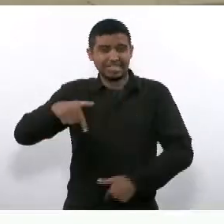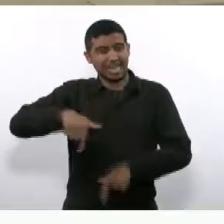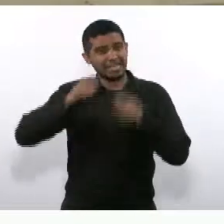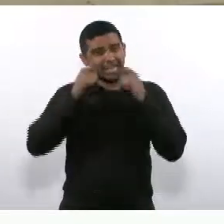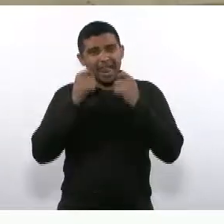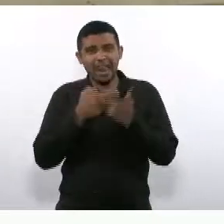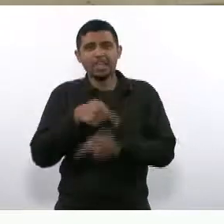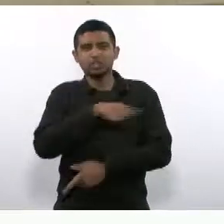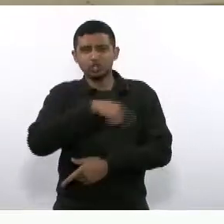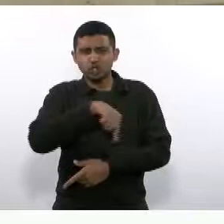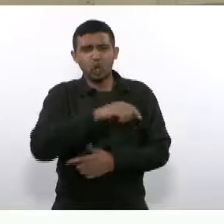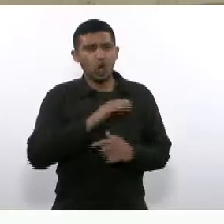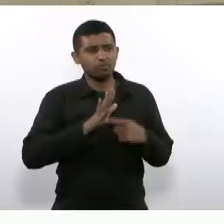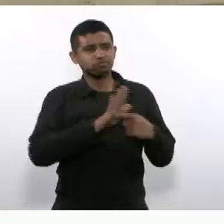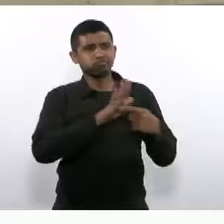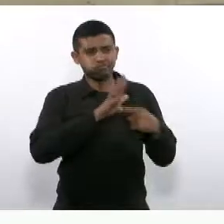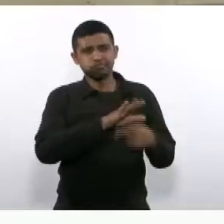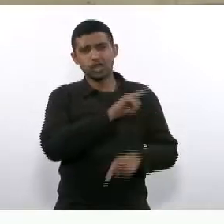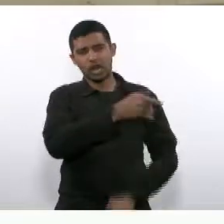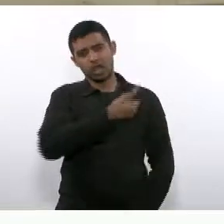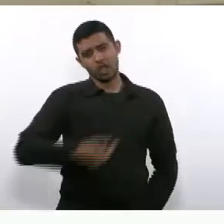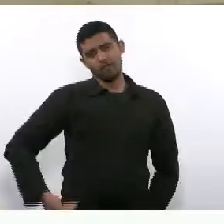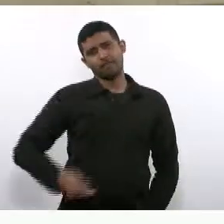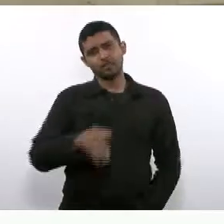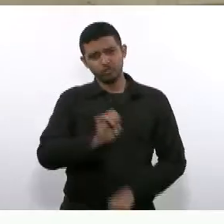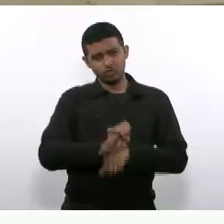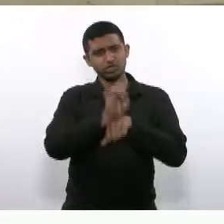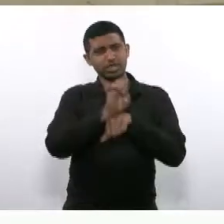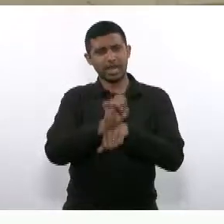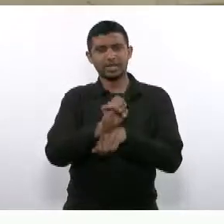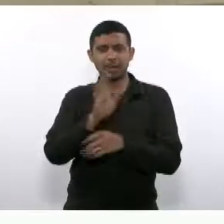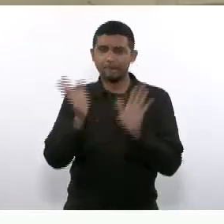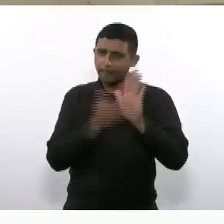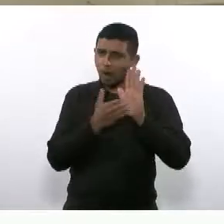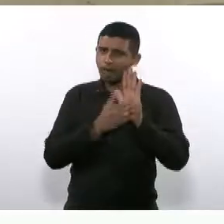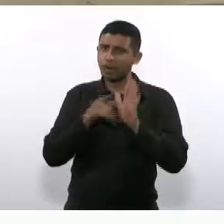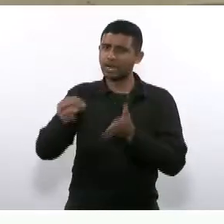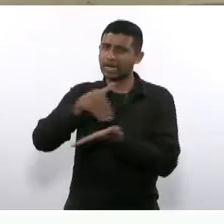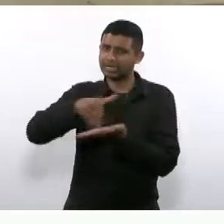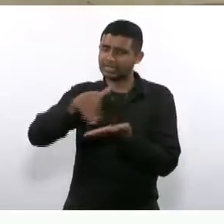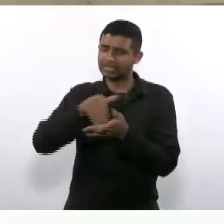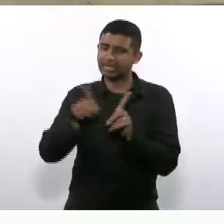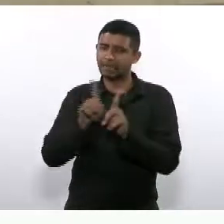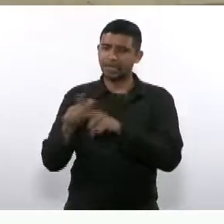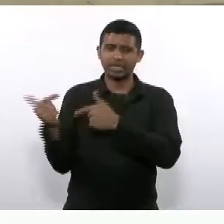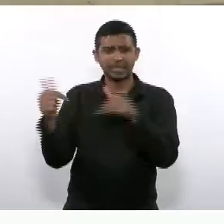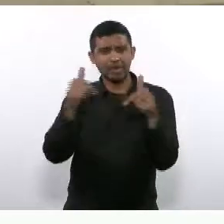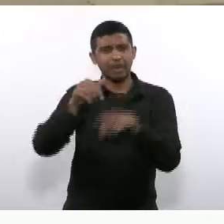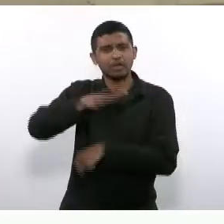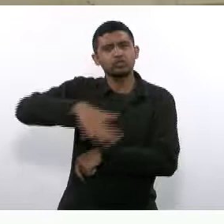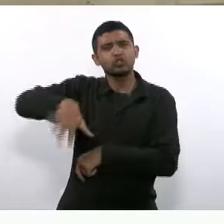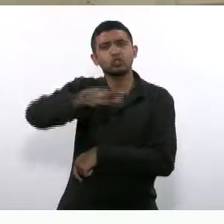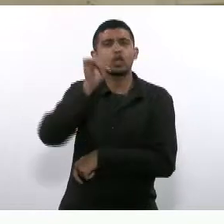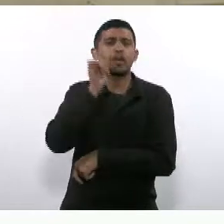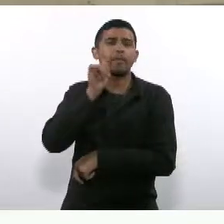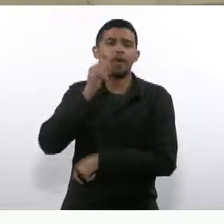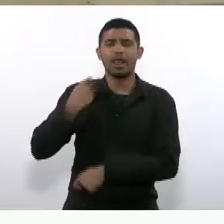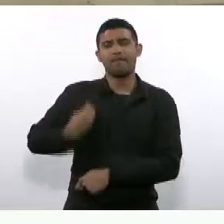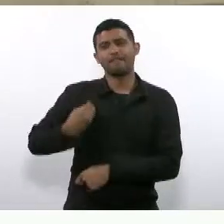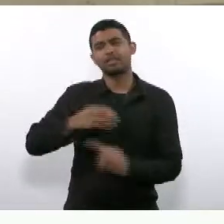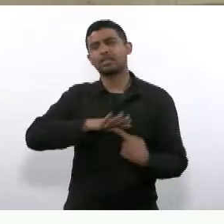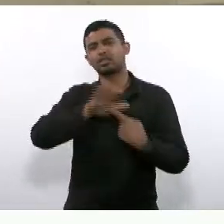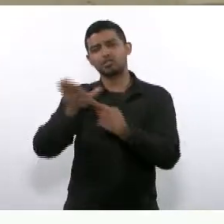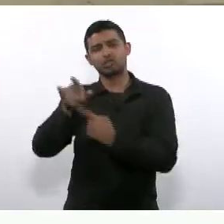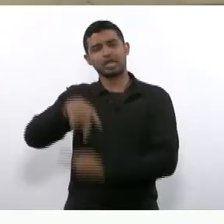do Estado, propondo esta secretaria, e presta um grande serviço para a vida de todas as mulheres do Estado do Rio